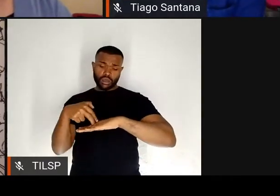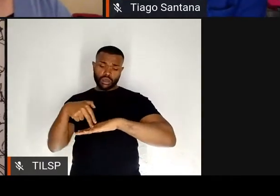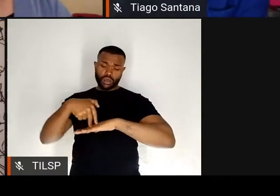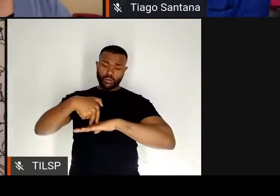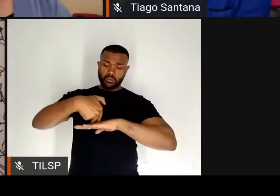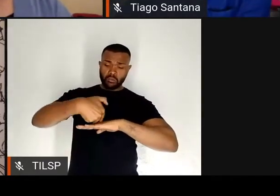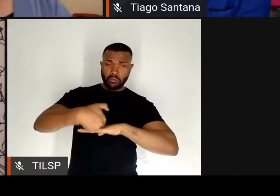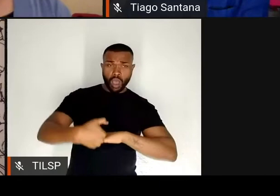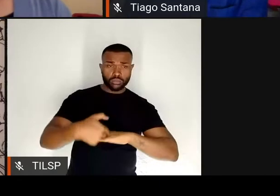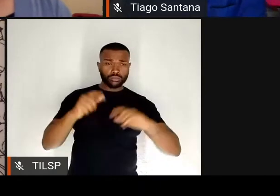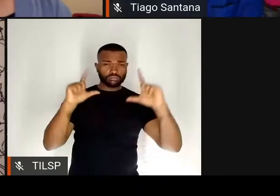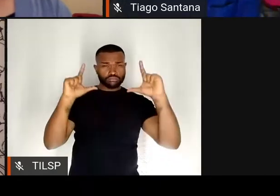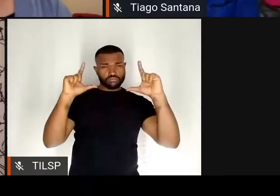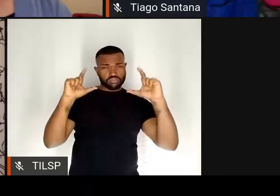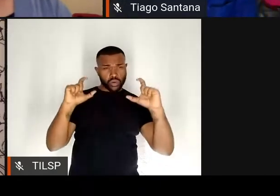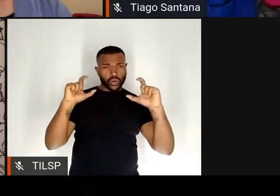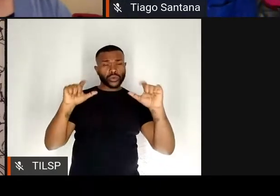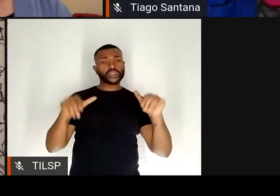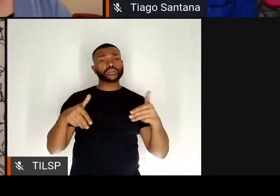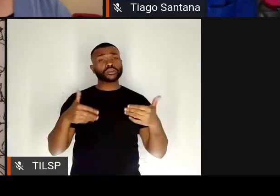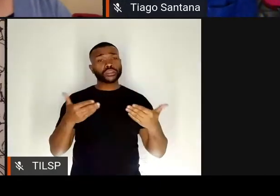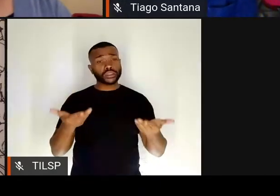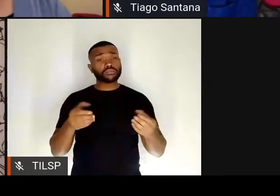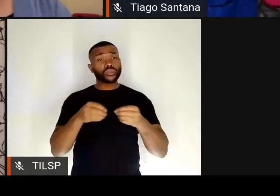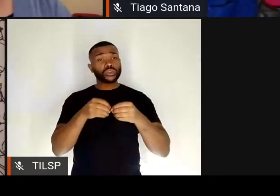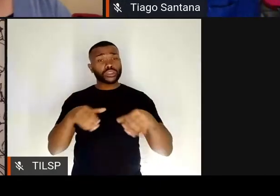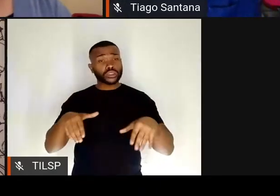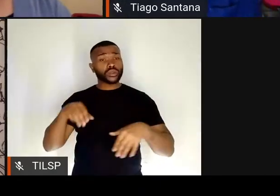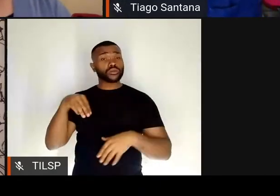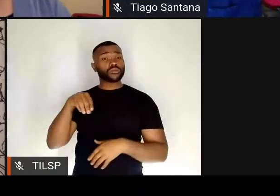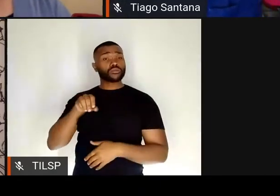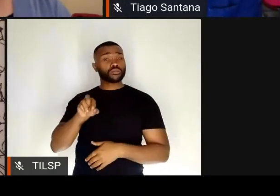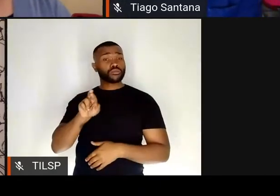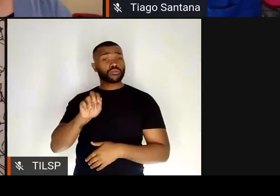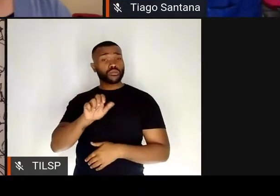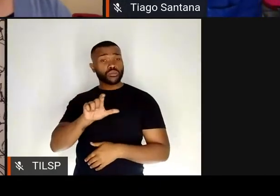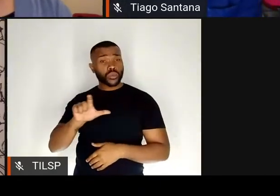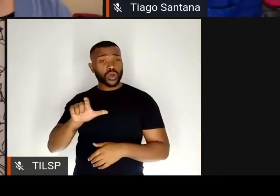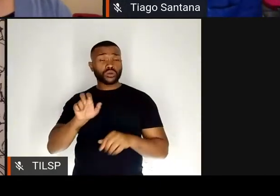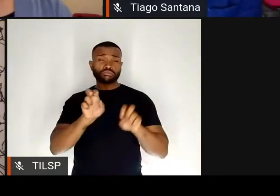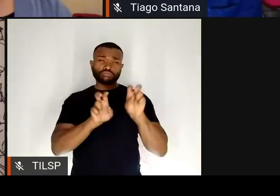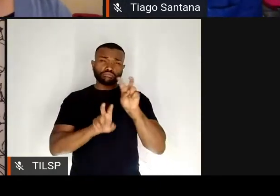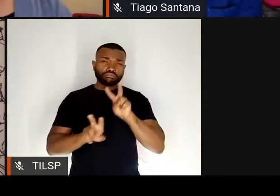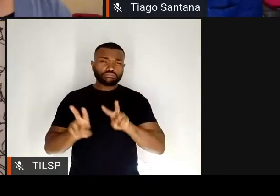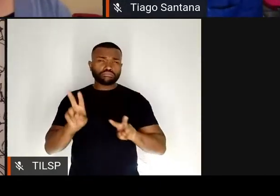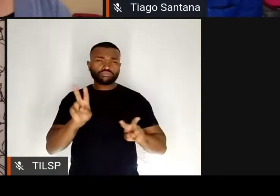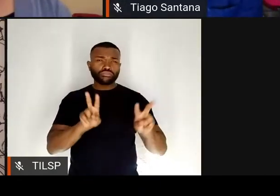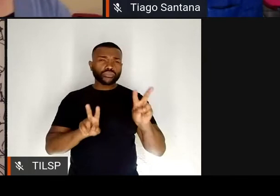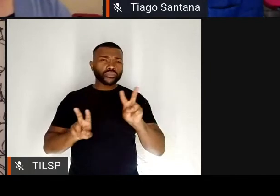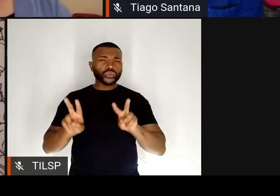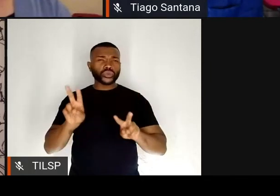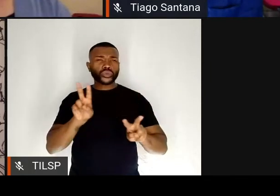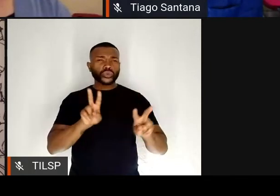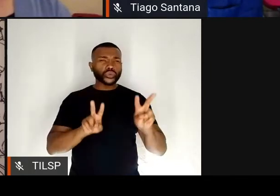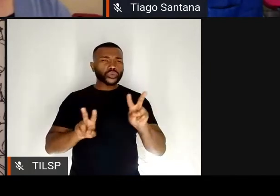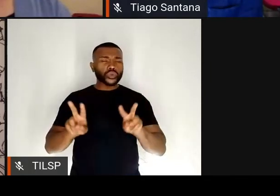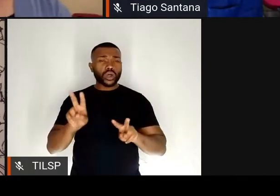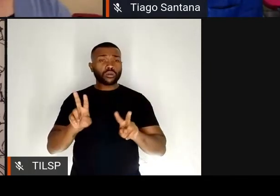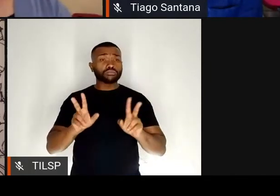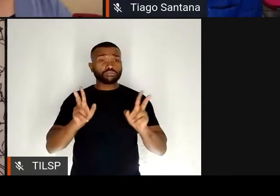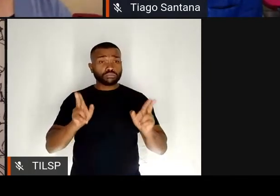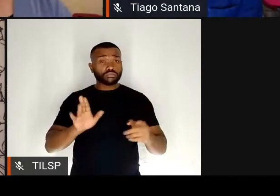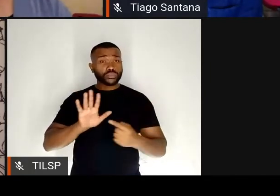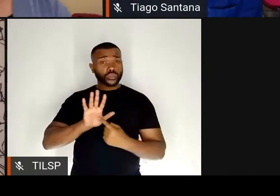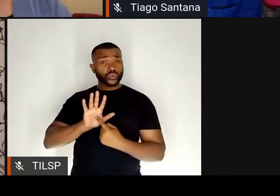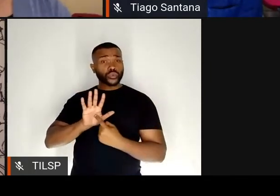o comprometimento moral transformado em perspectiva estética, como se coloca, né,